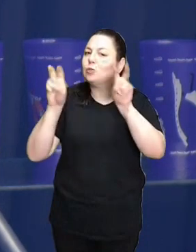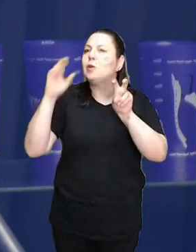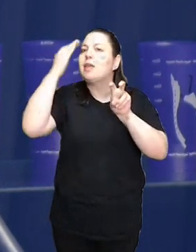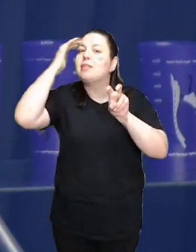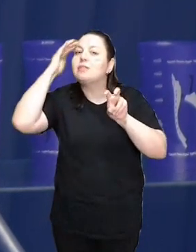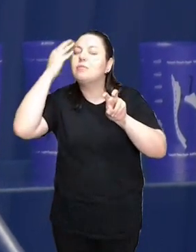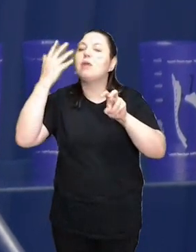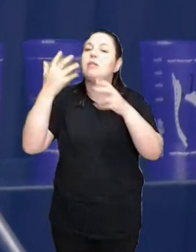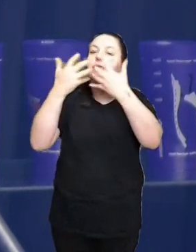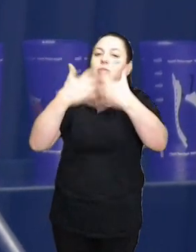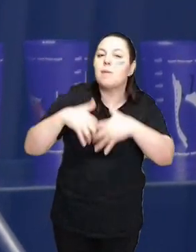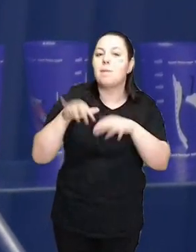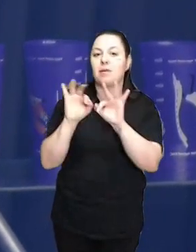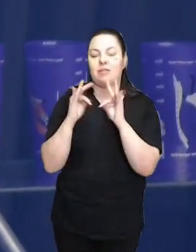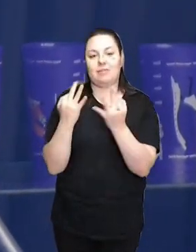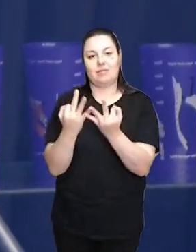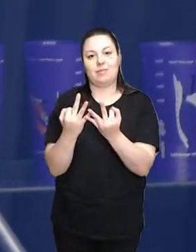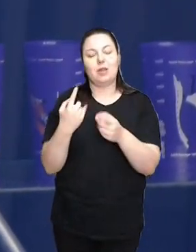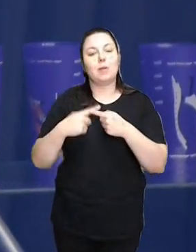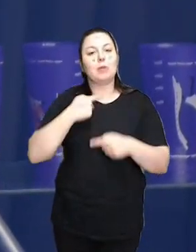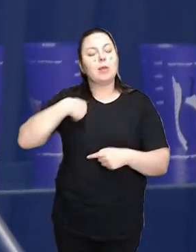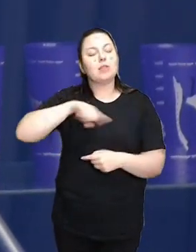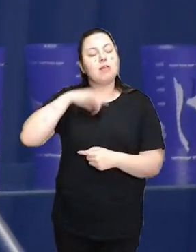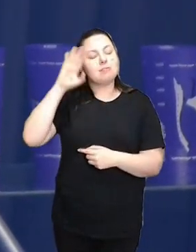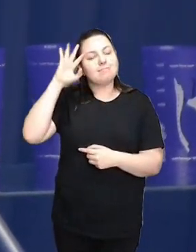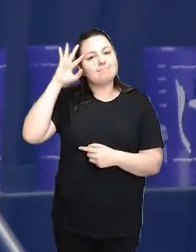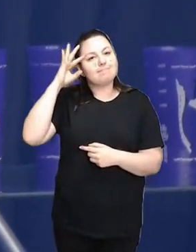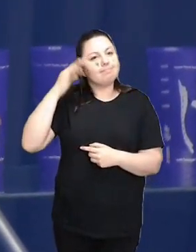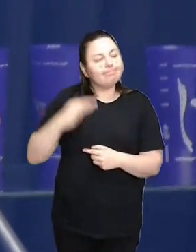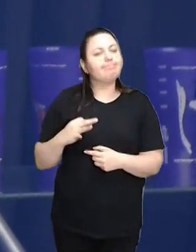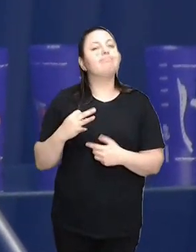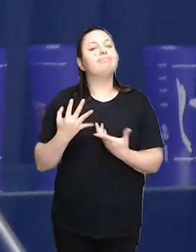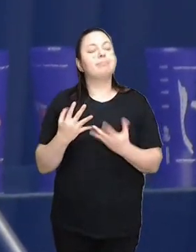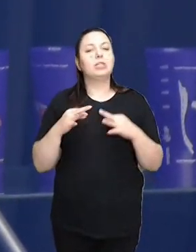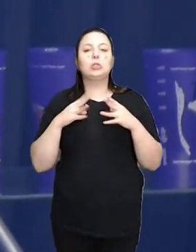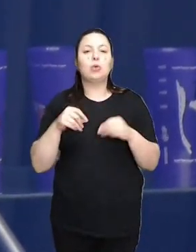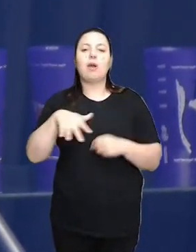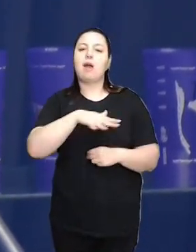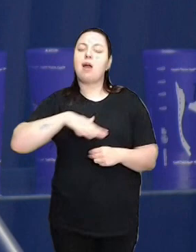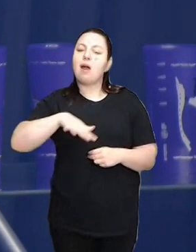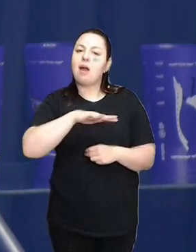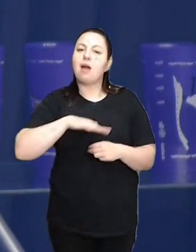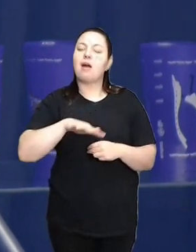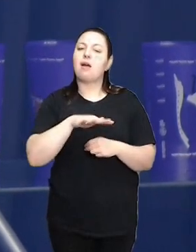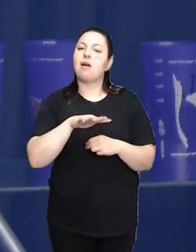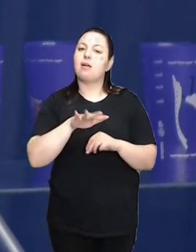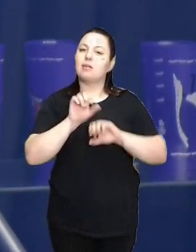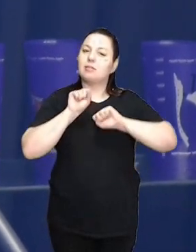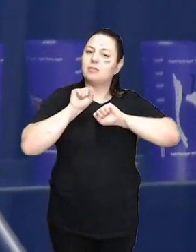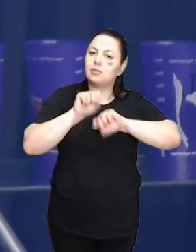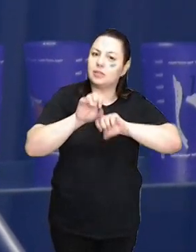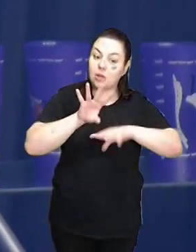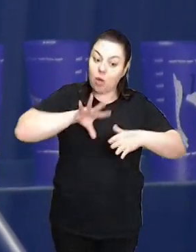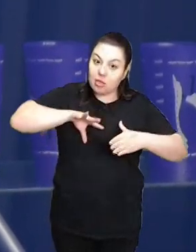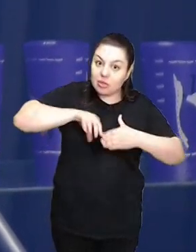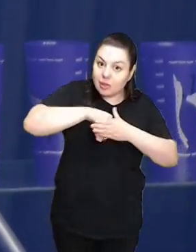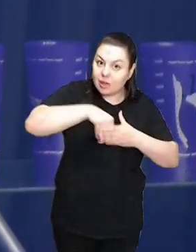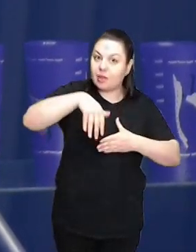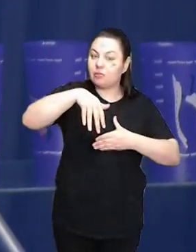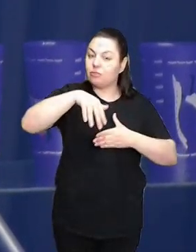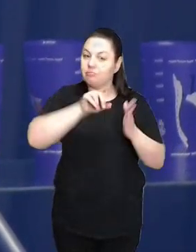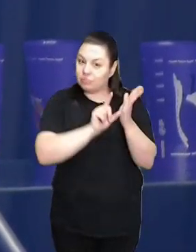nós temos compreendido que todo esse ambiente de educação no meio ambiente digital, ele precisa